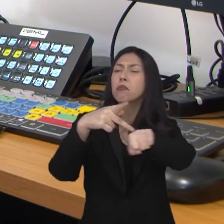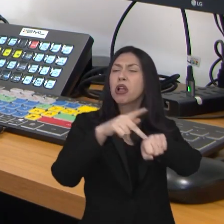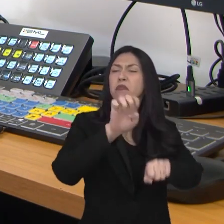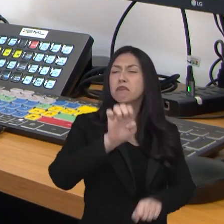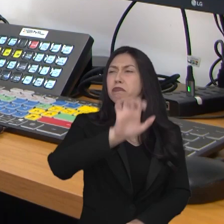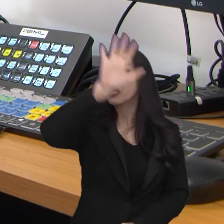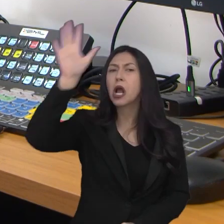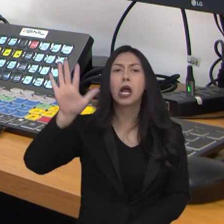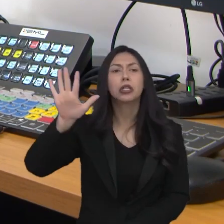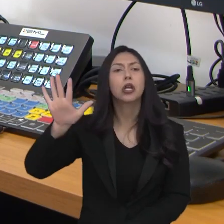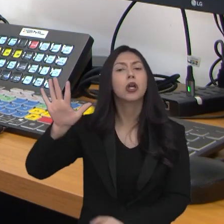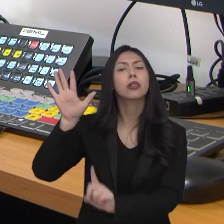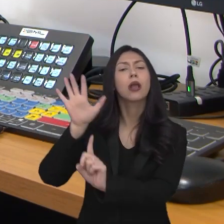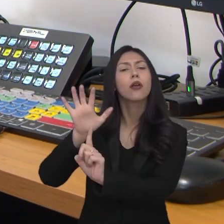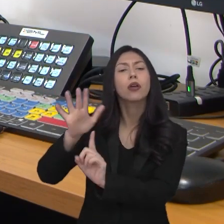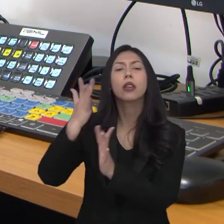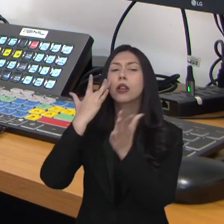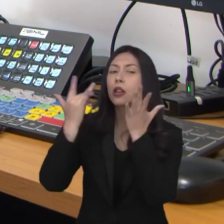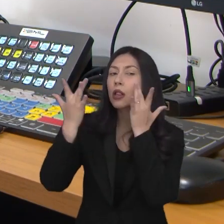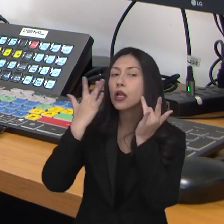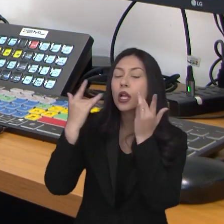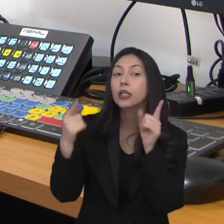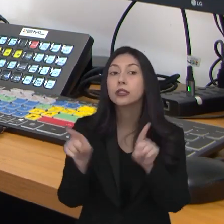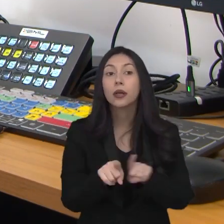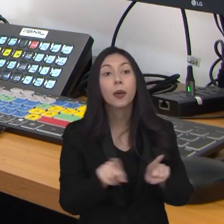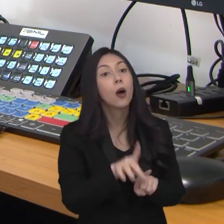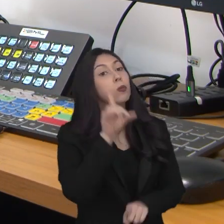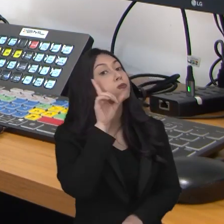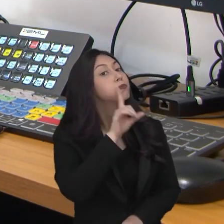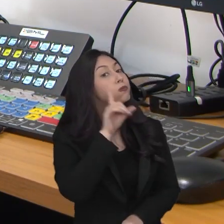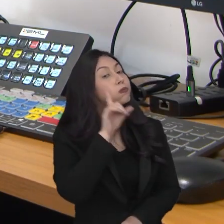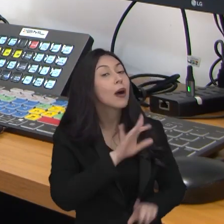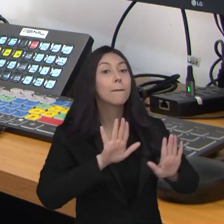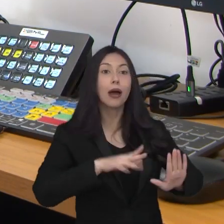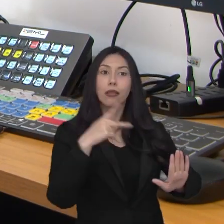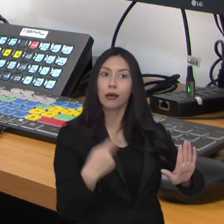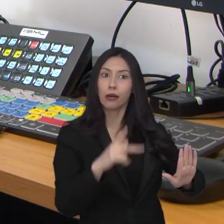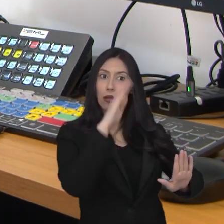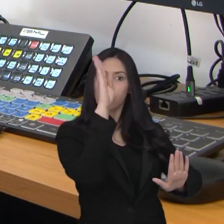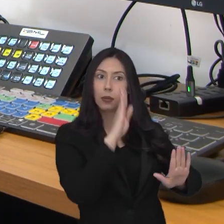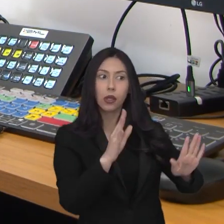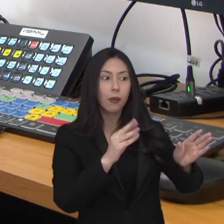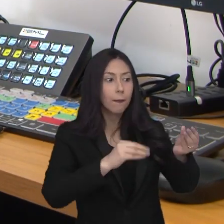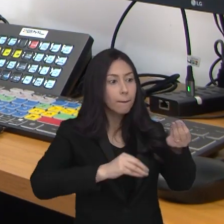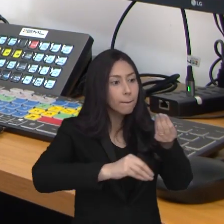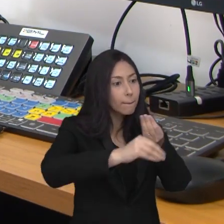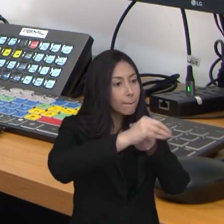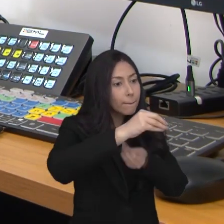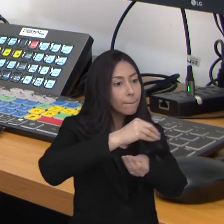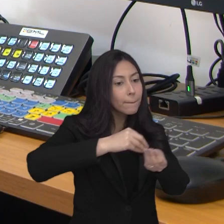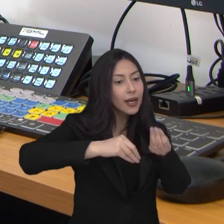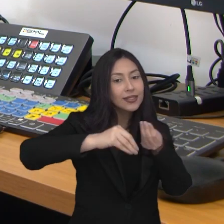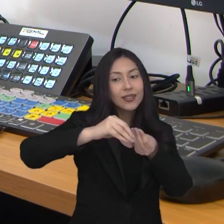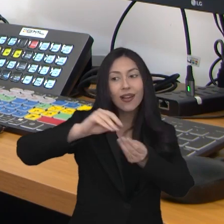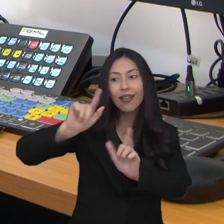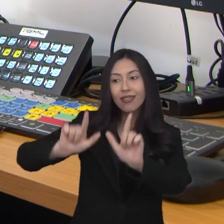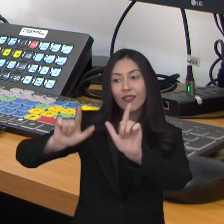outros países, na Europa, então uma influência do teatro, também nos Estados Unidos, isso. Mas no Brasil, essa